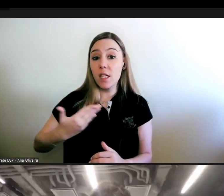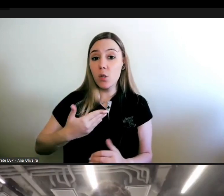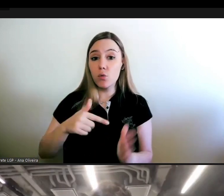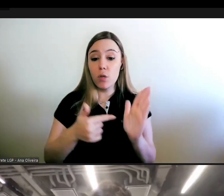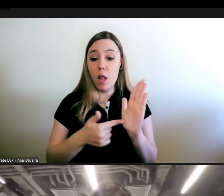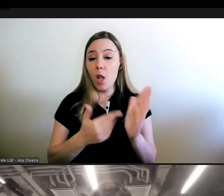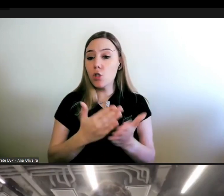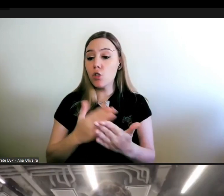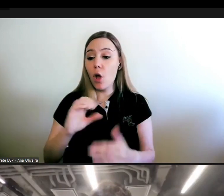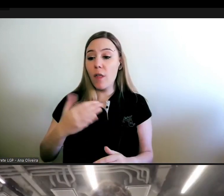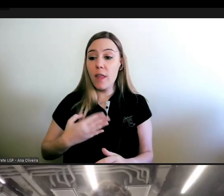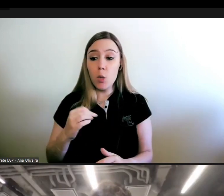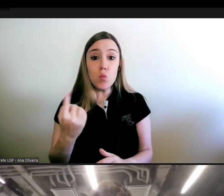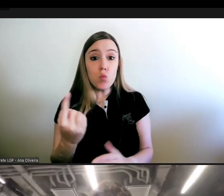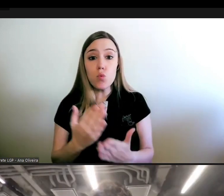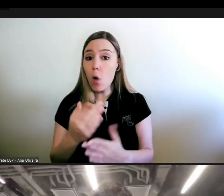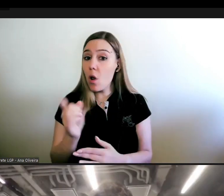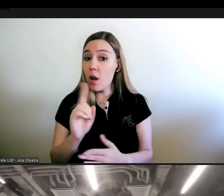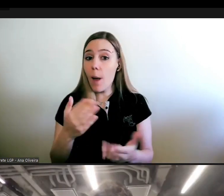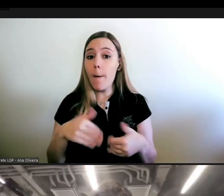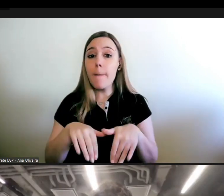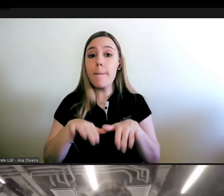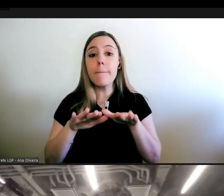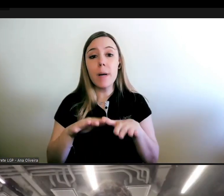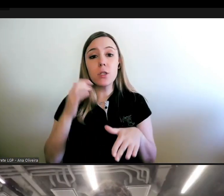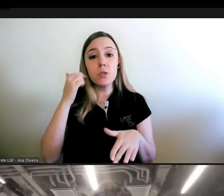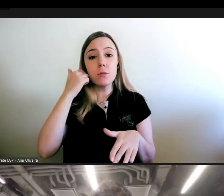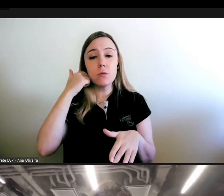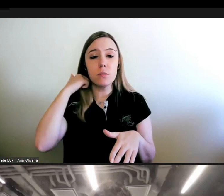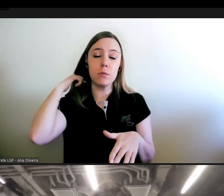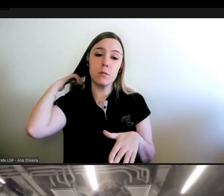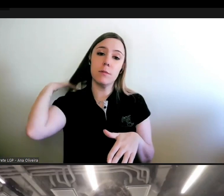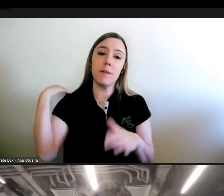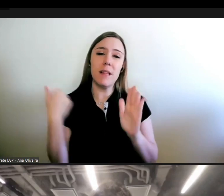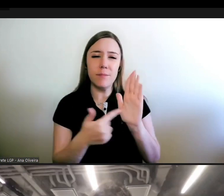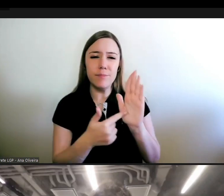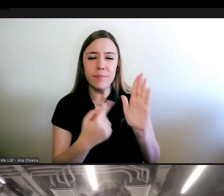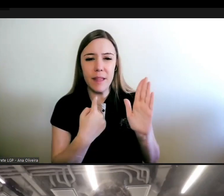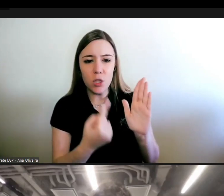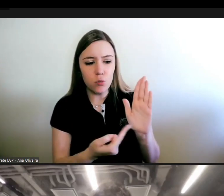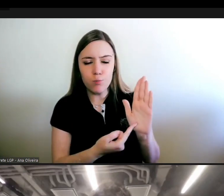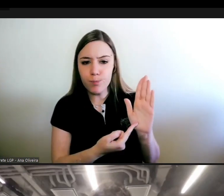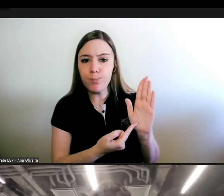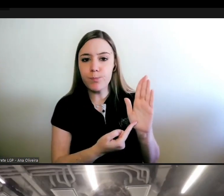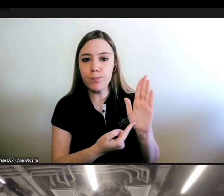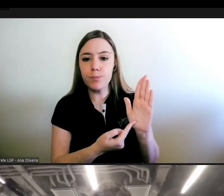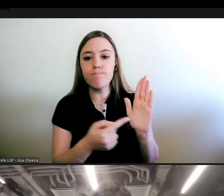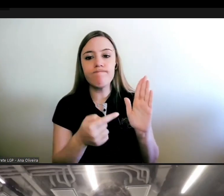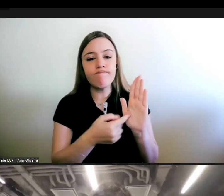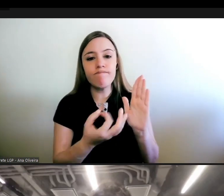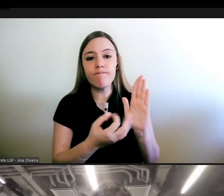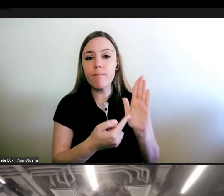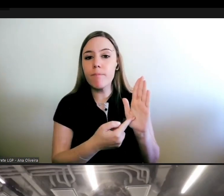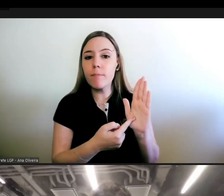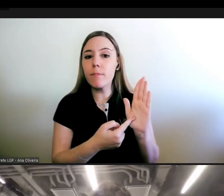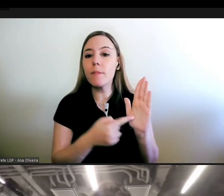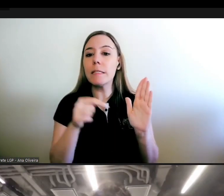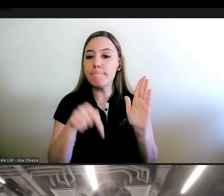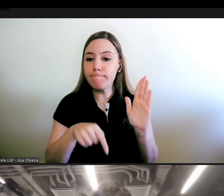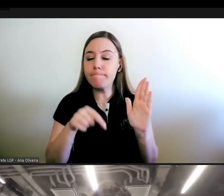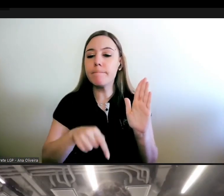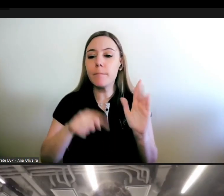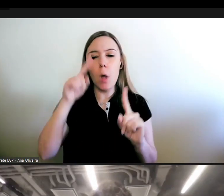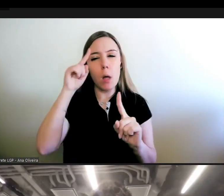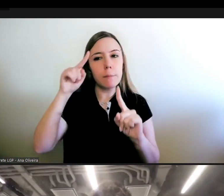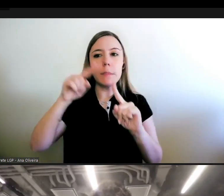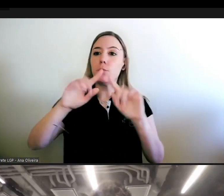dos ODS, mas diz logo no preâmbulo que esta será uma premissa